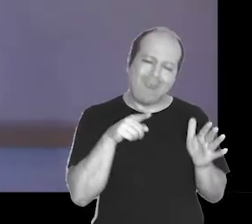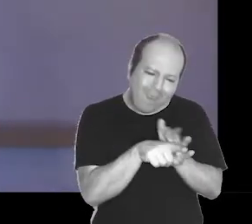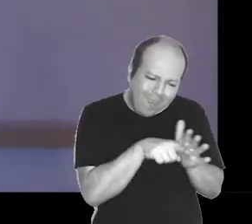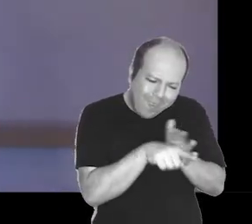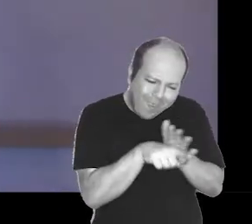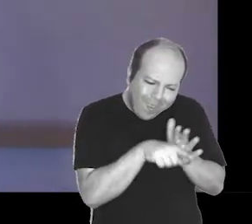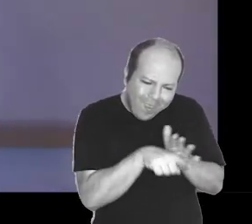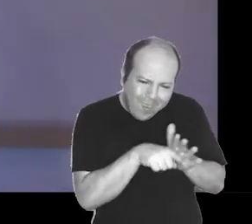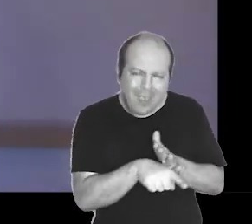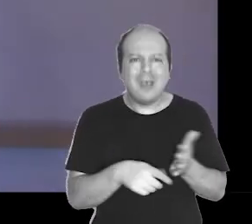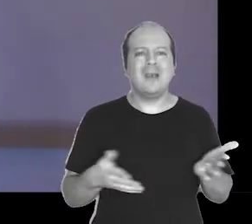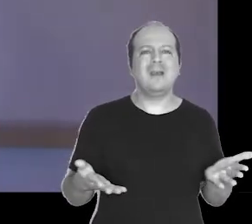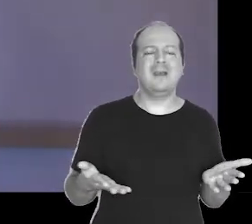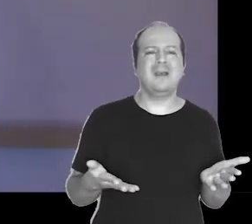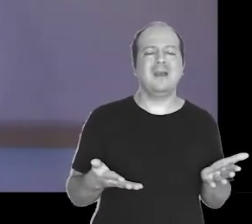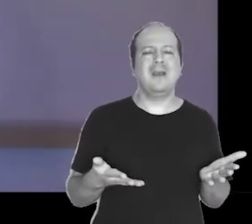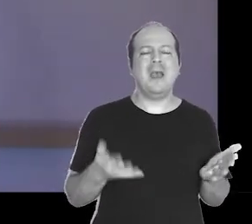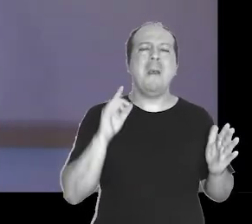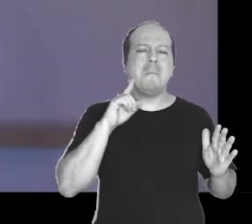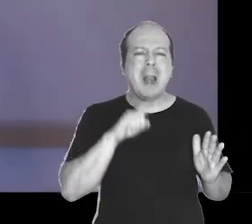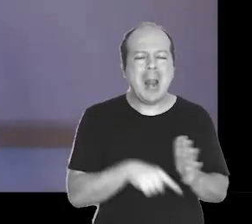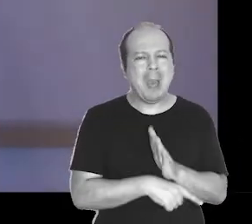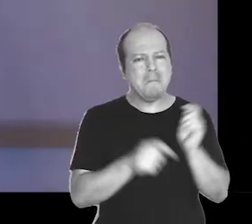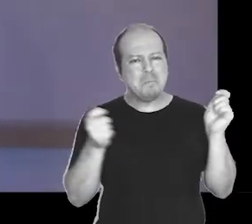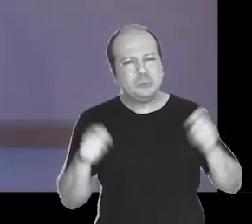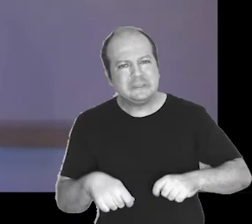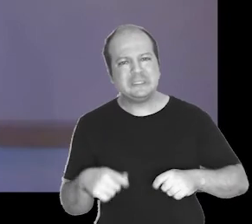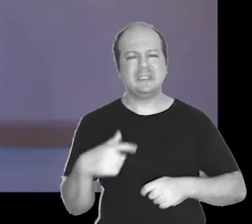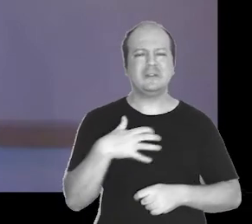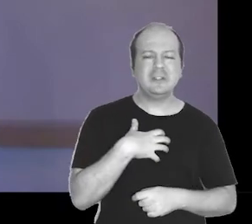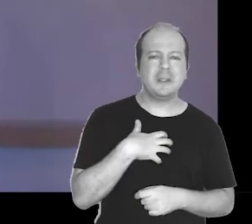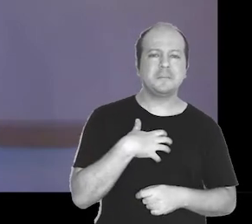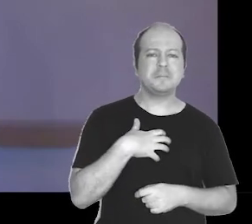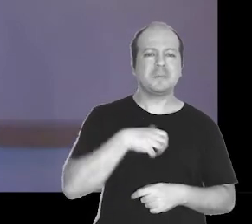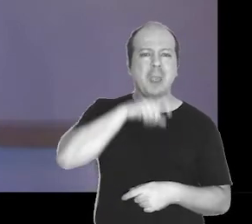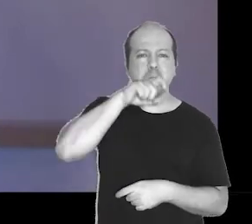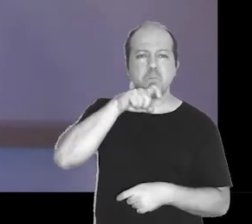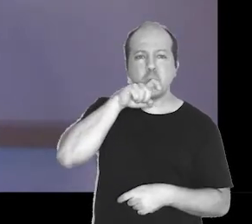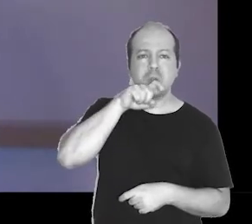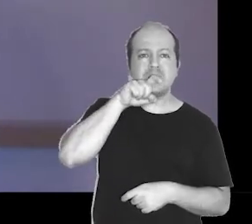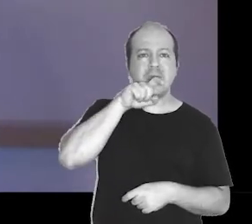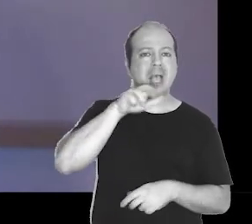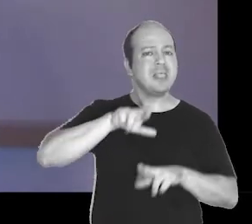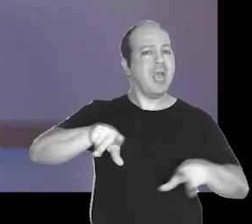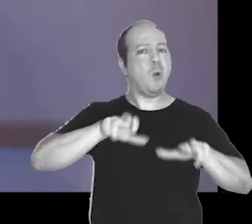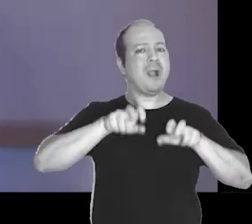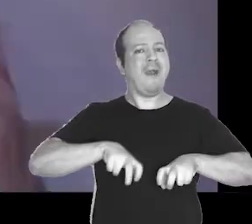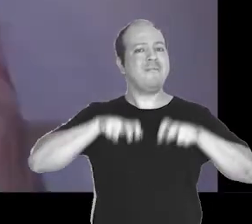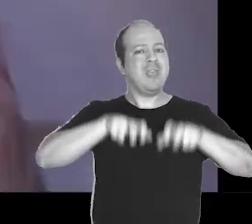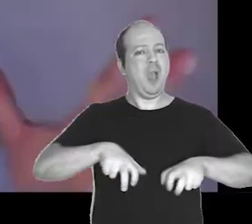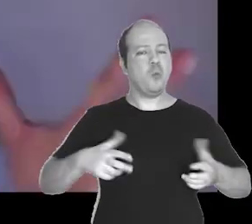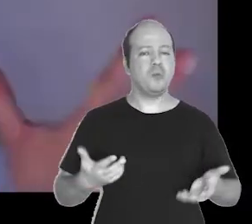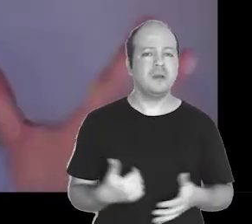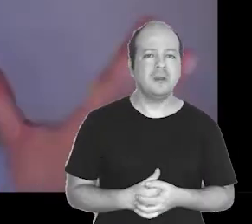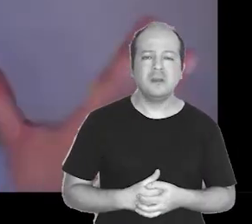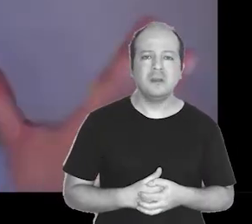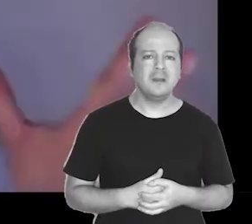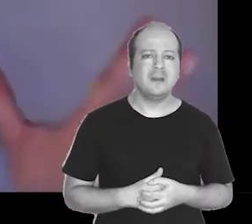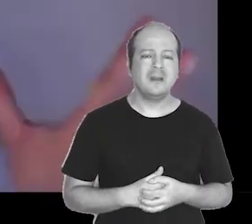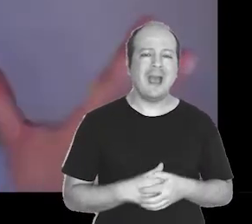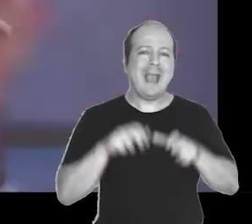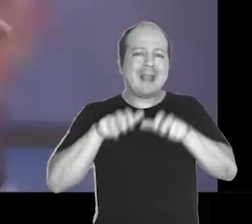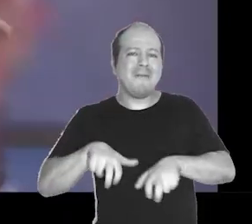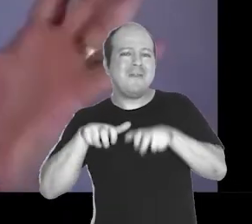minuciosamente, tão minuciosamente quanto era possível. Abutre, não gavião. Gavião,